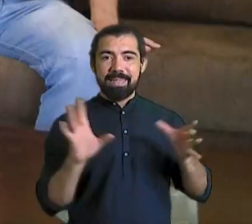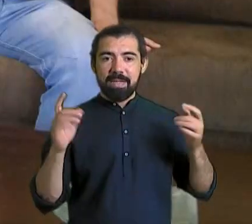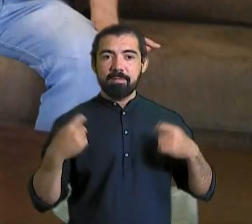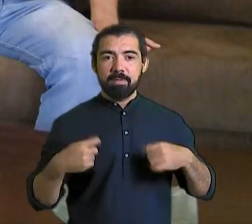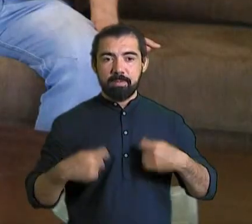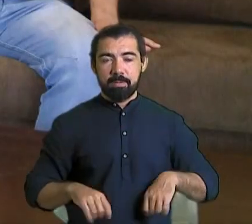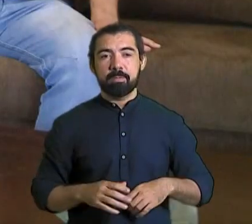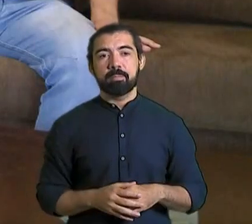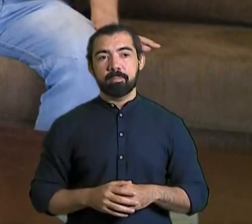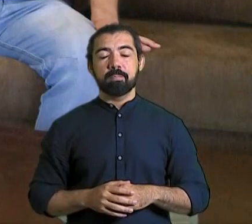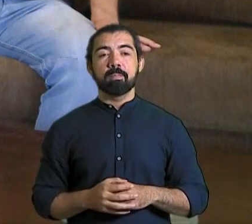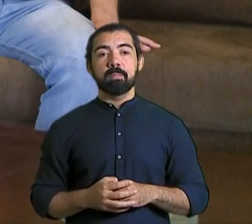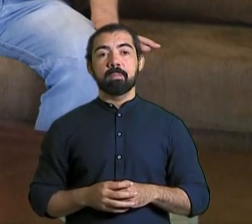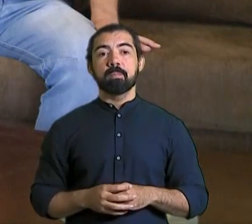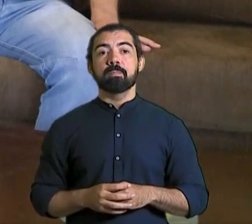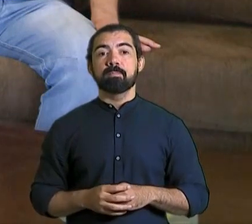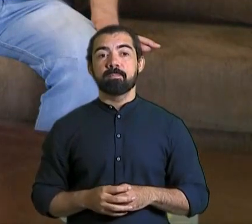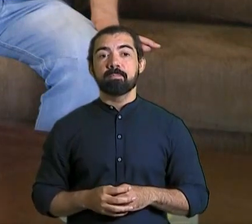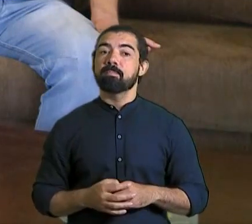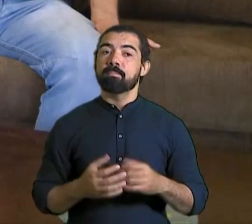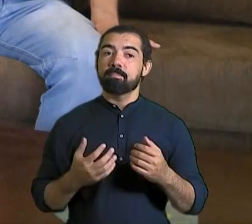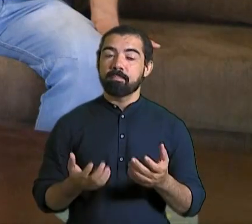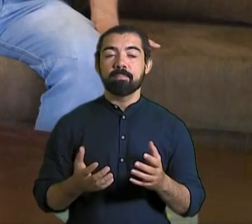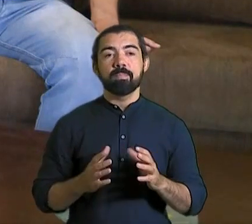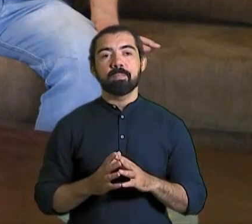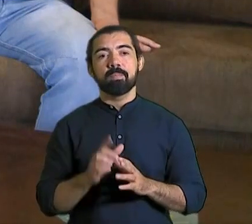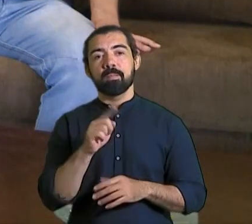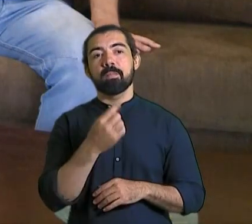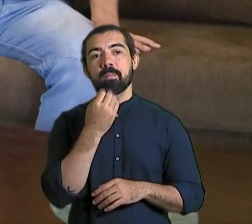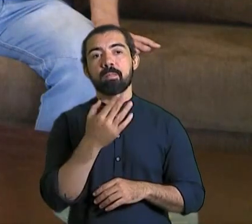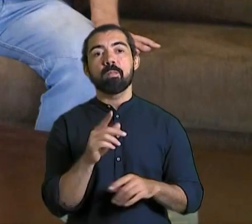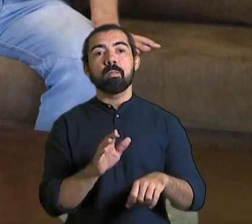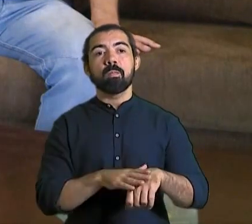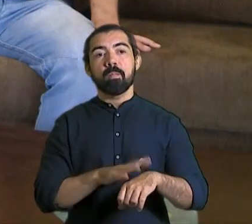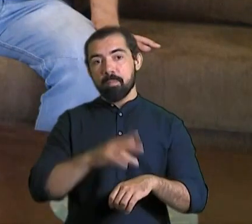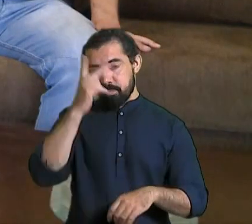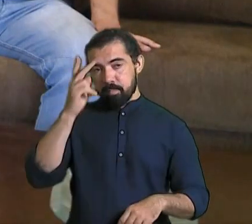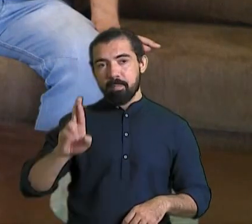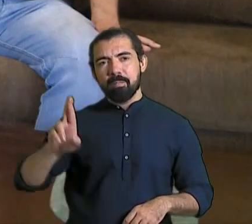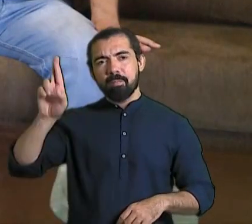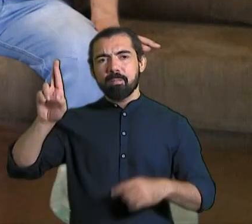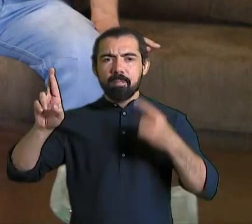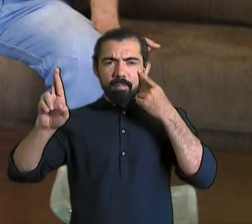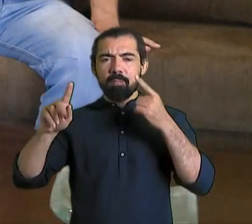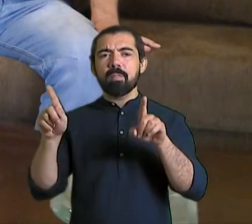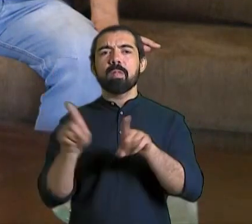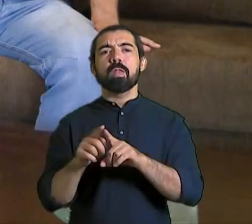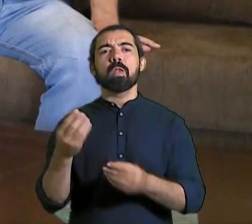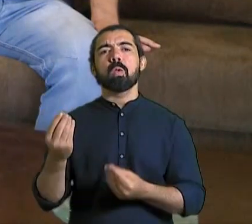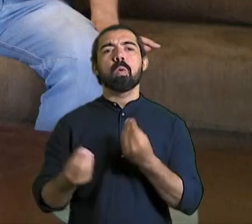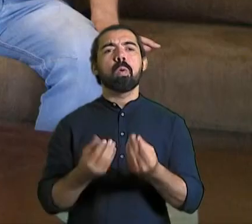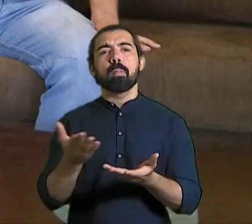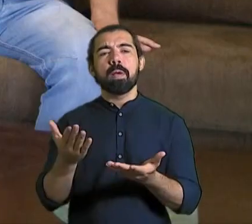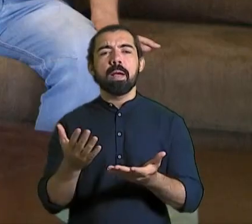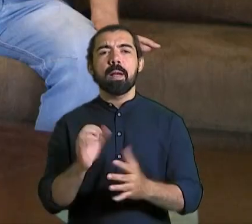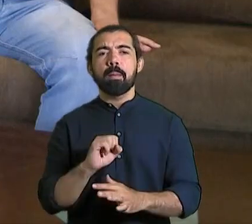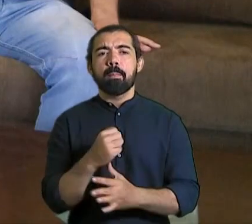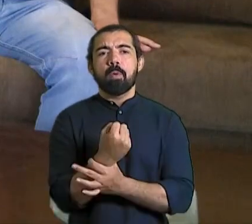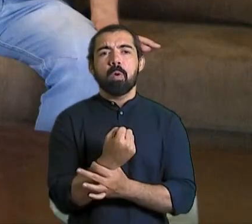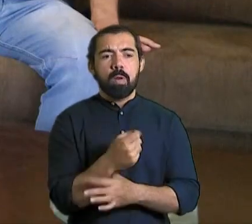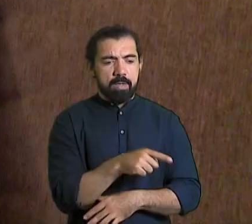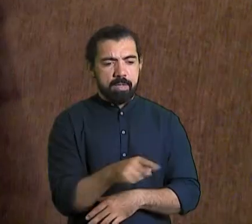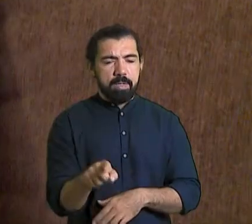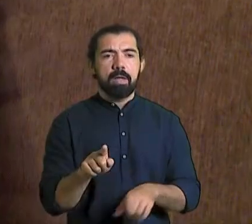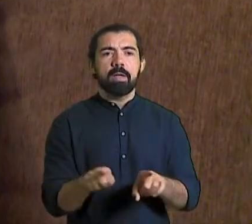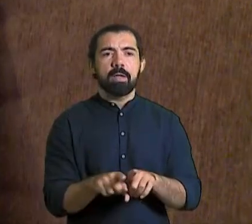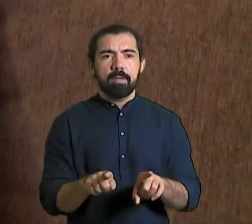daquela rampa, né? E, então, era bom que os nossos dirigentes também vissem como proteger essas rampas, do